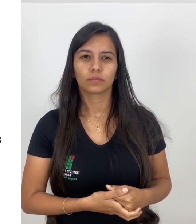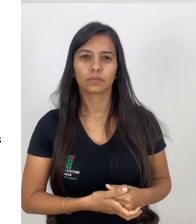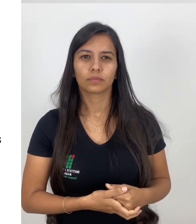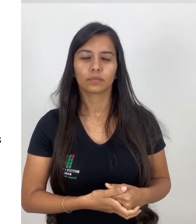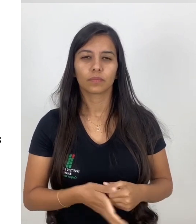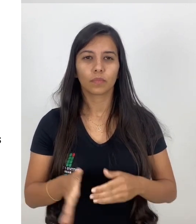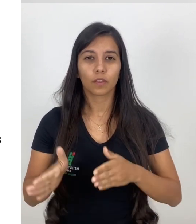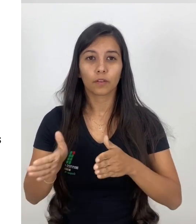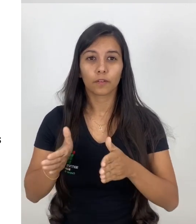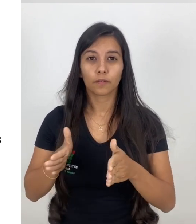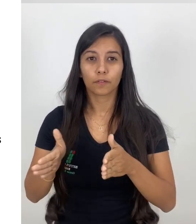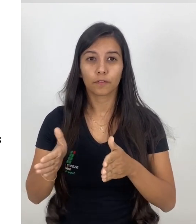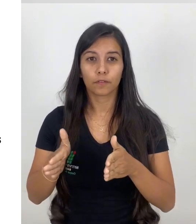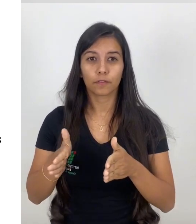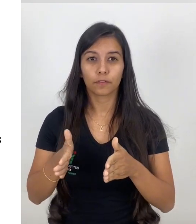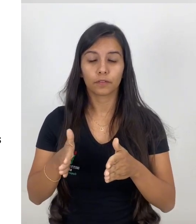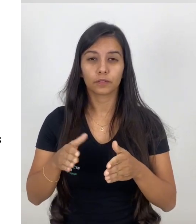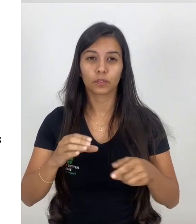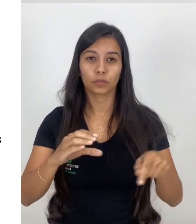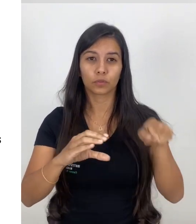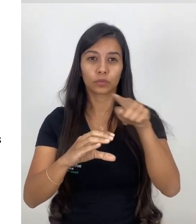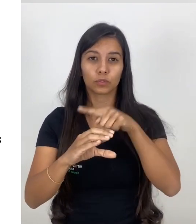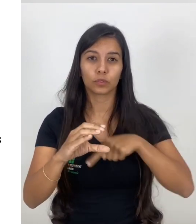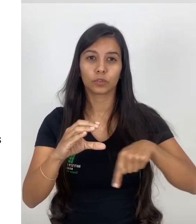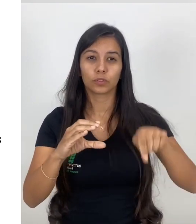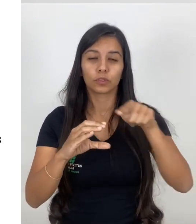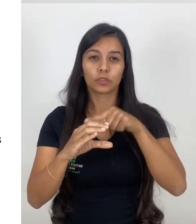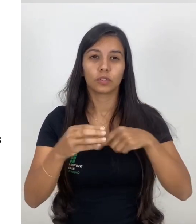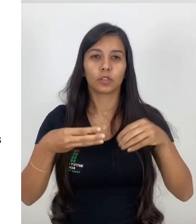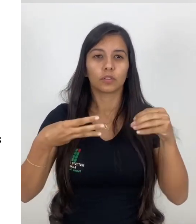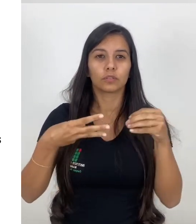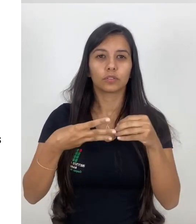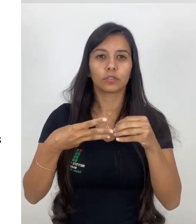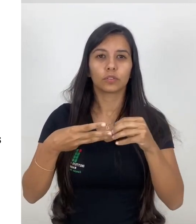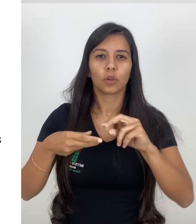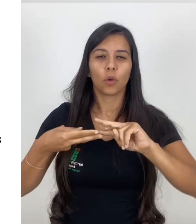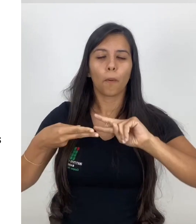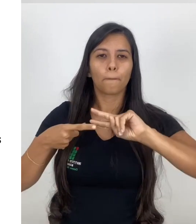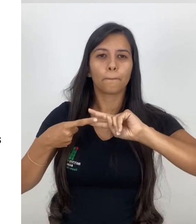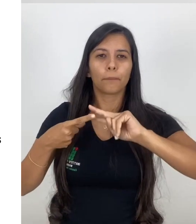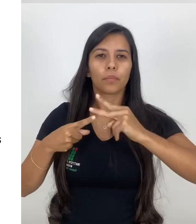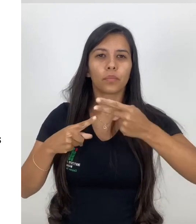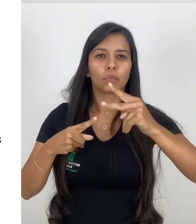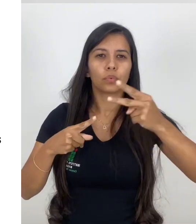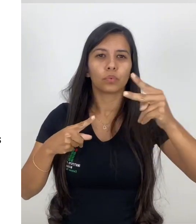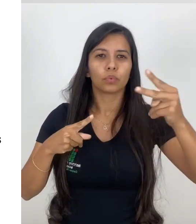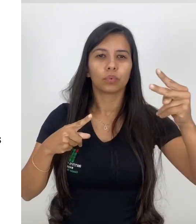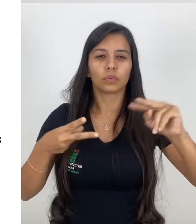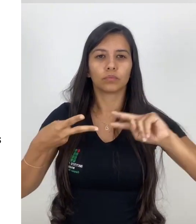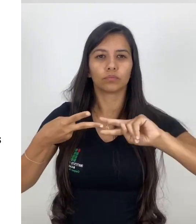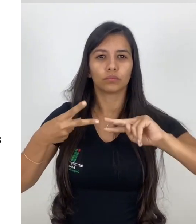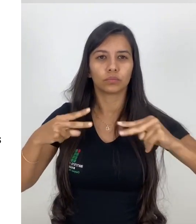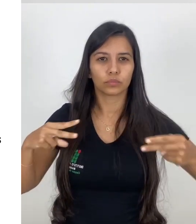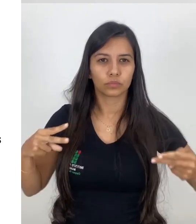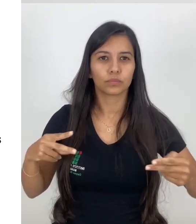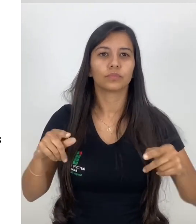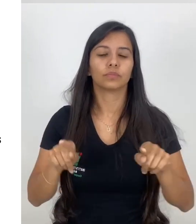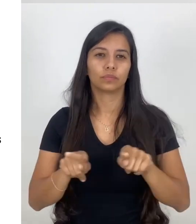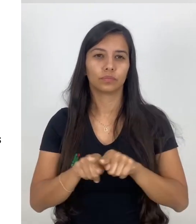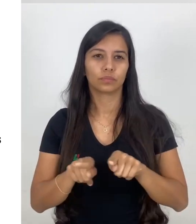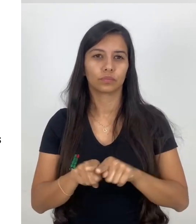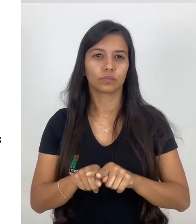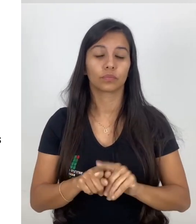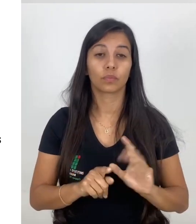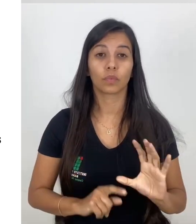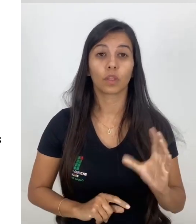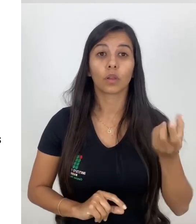na fase de intérfase do ciclo celular, a célula estava ali já duplicando o material genético, duplicando as